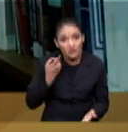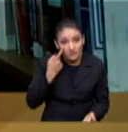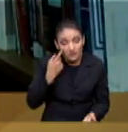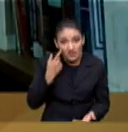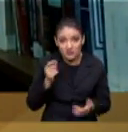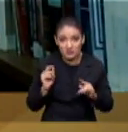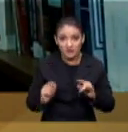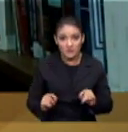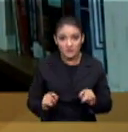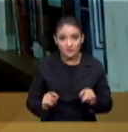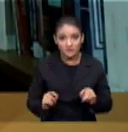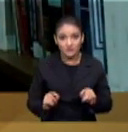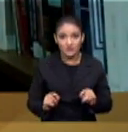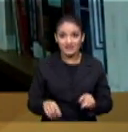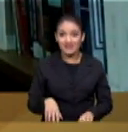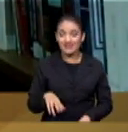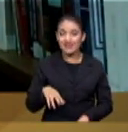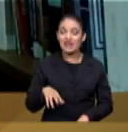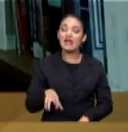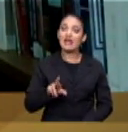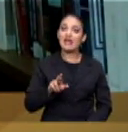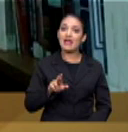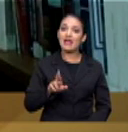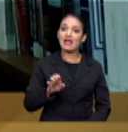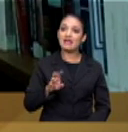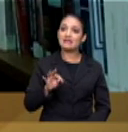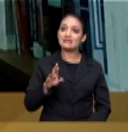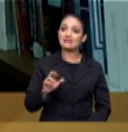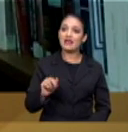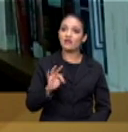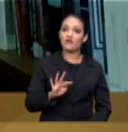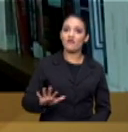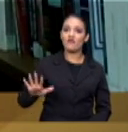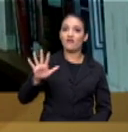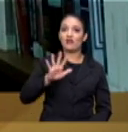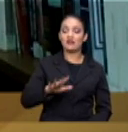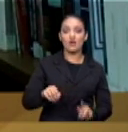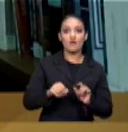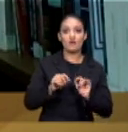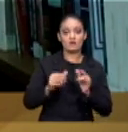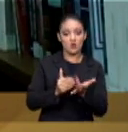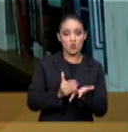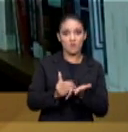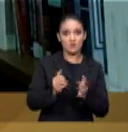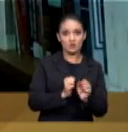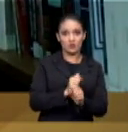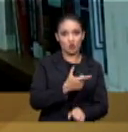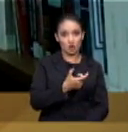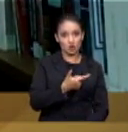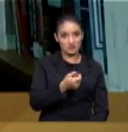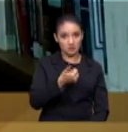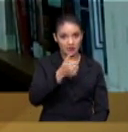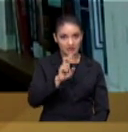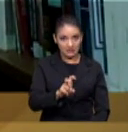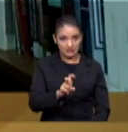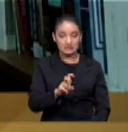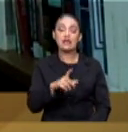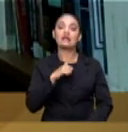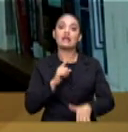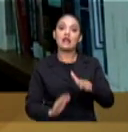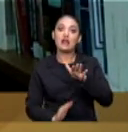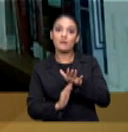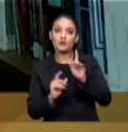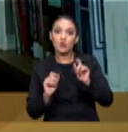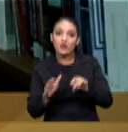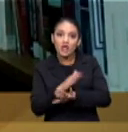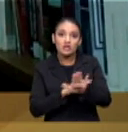que a Receita Federal pretendeu a partir de 2015, restringir não só sobre todos os rendimentos do